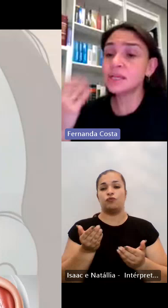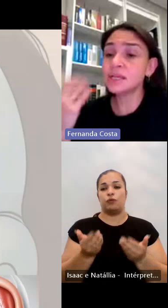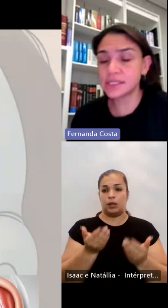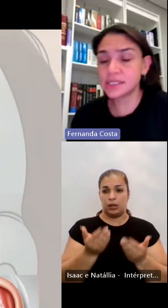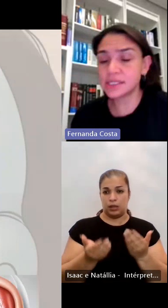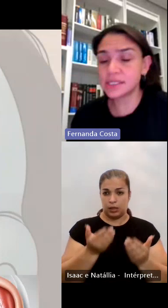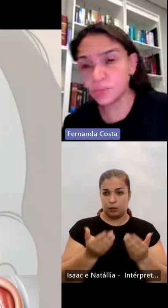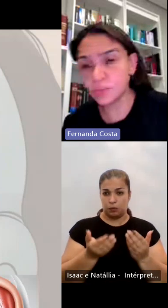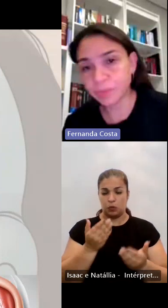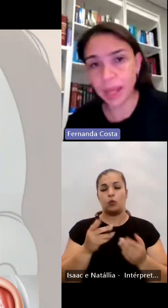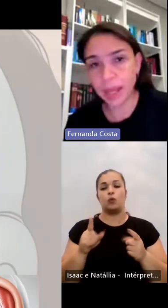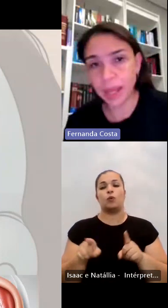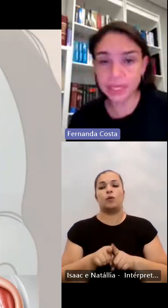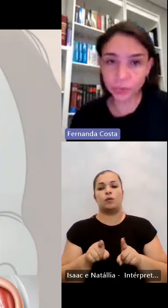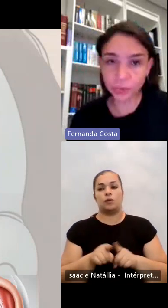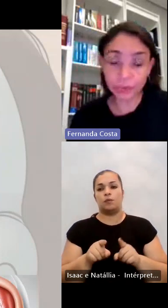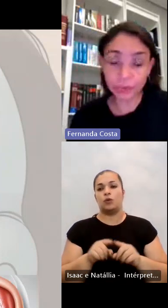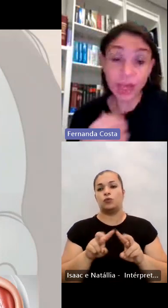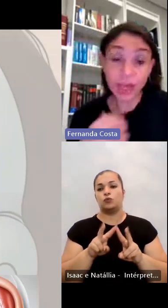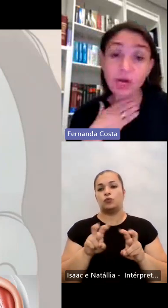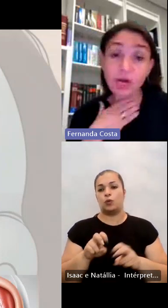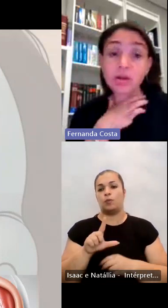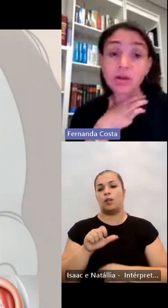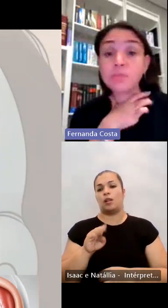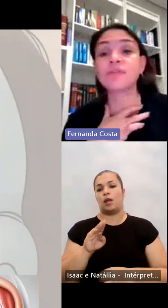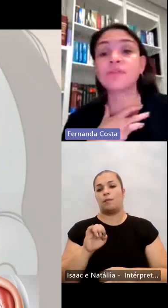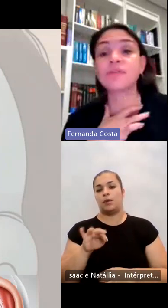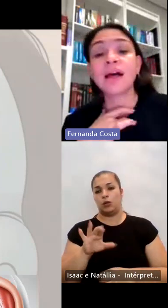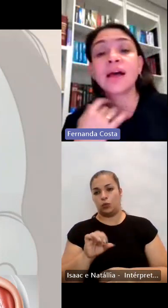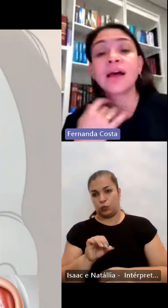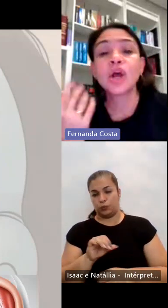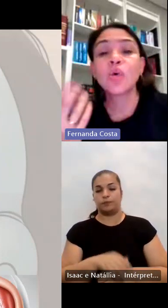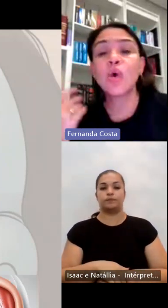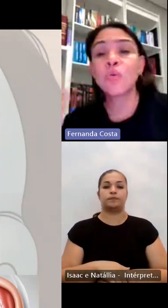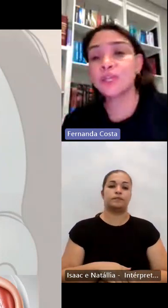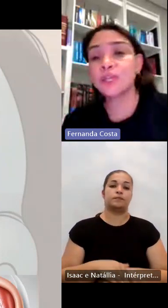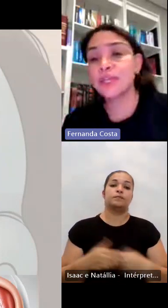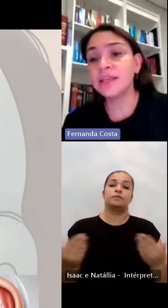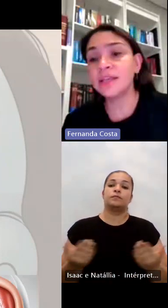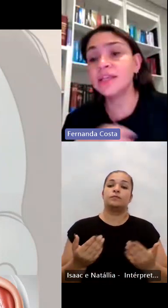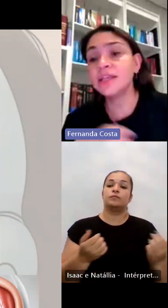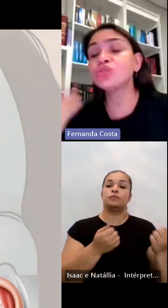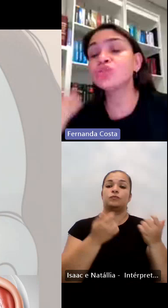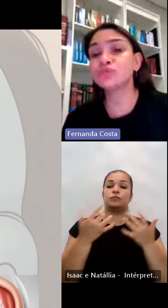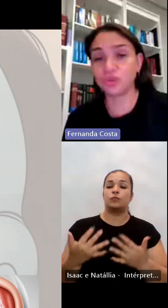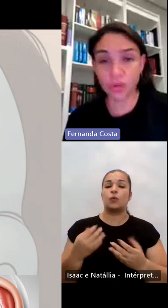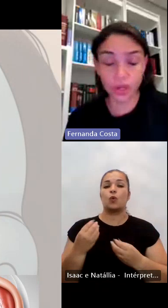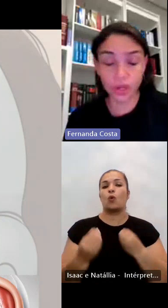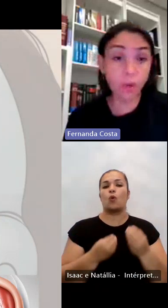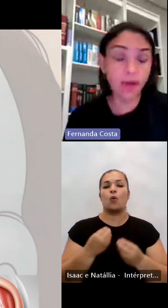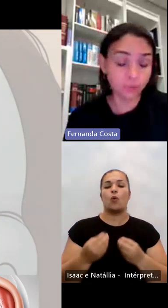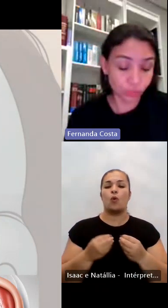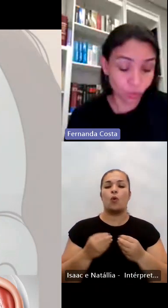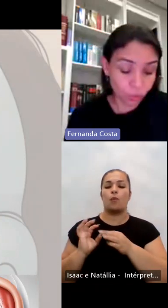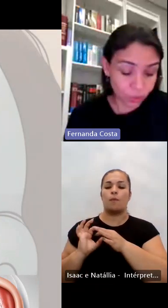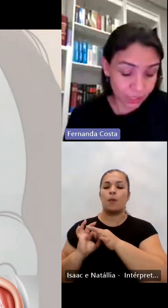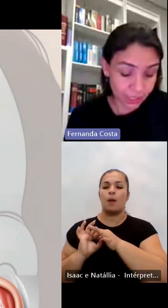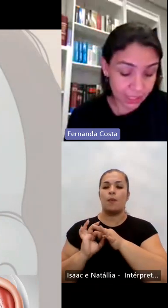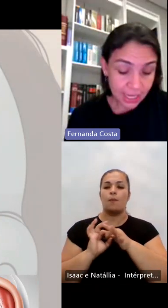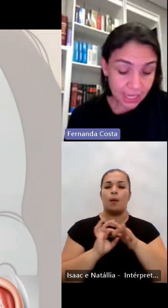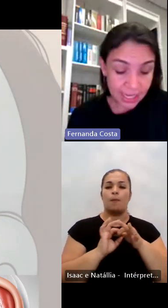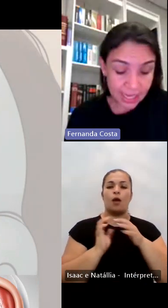semicirculares e a questão do labirinto. Agora nós vamos falar como que isso funciona,